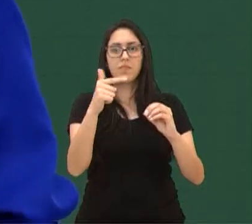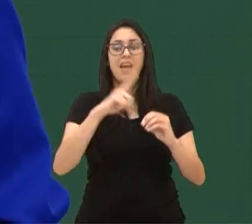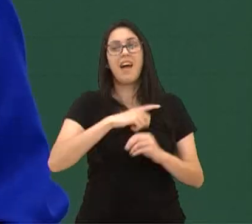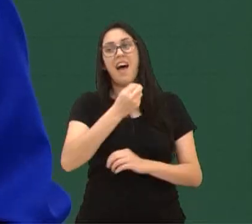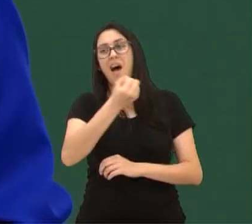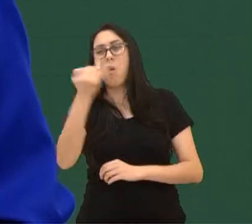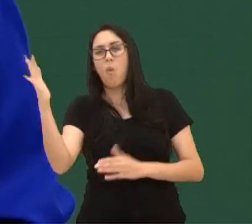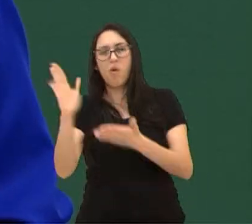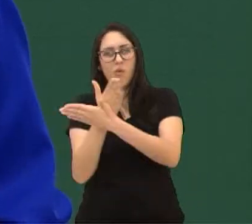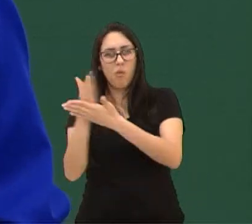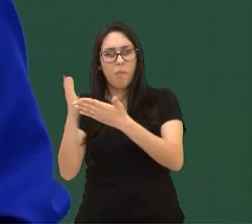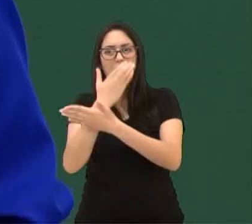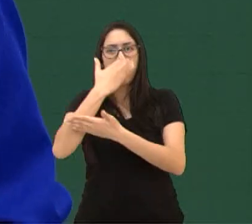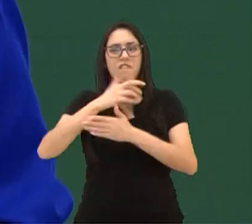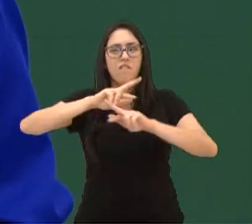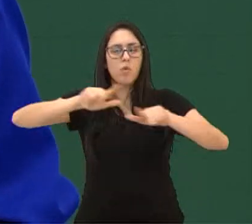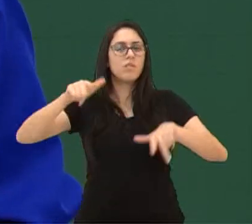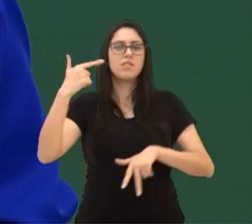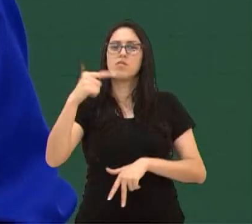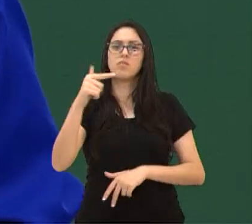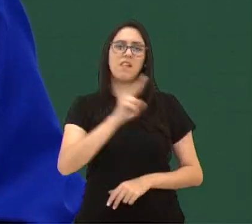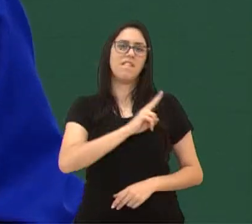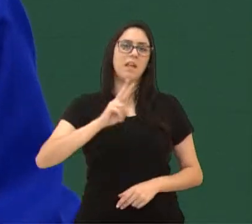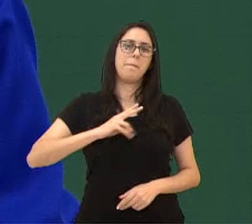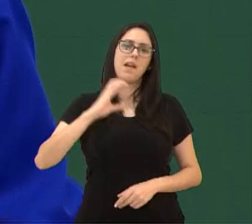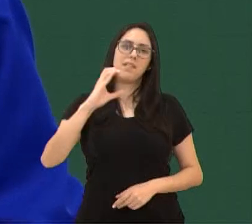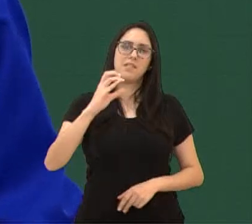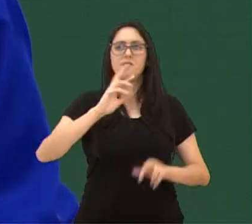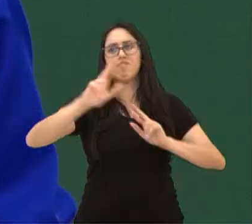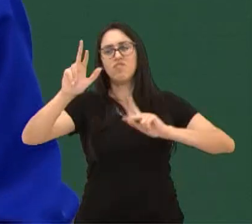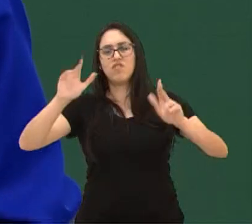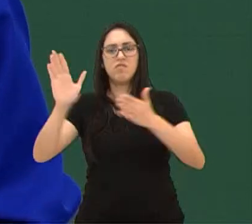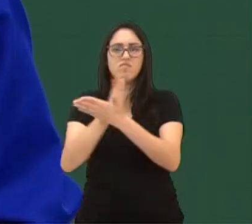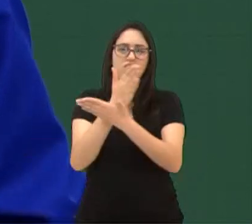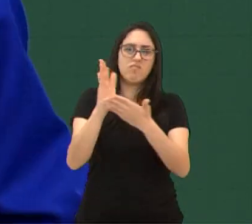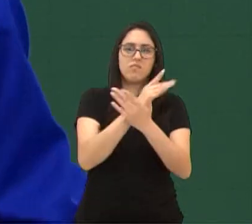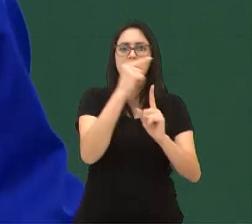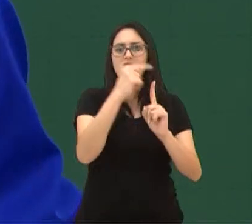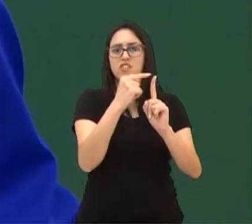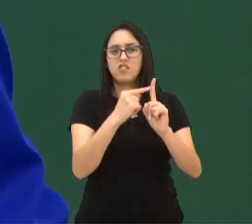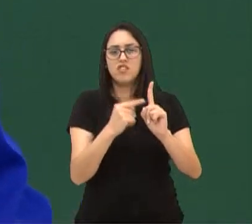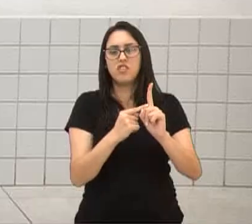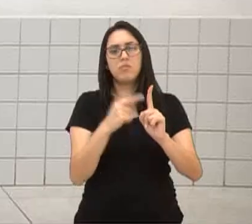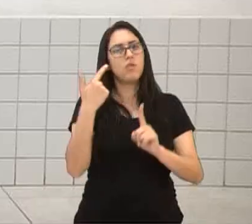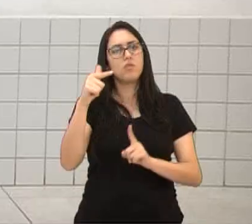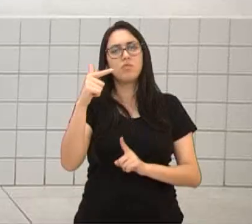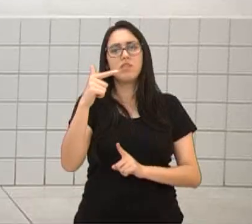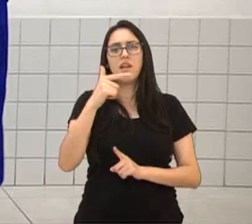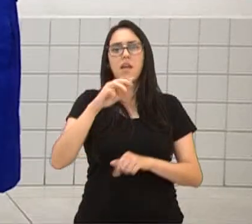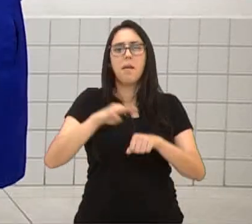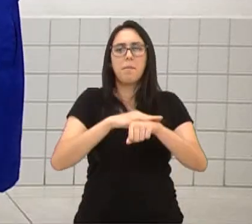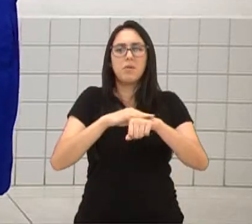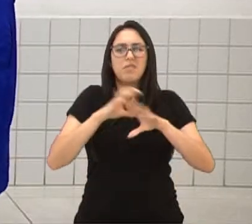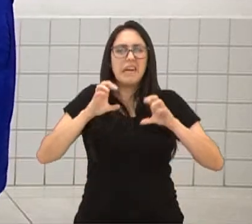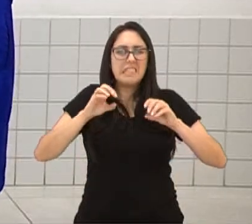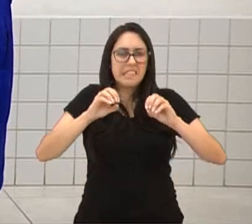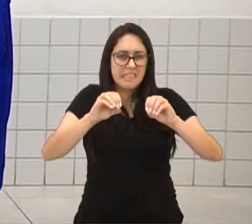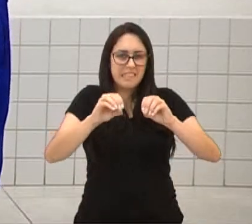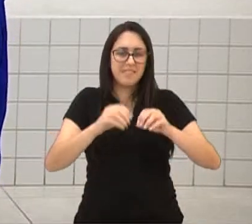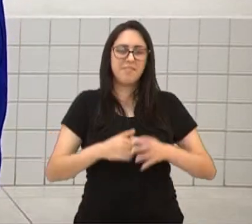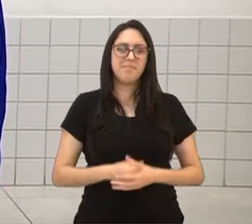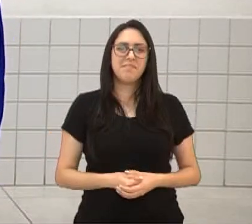metal, como ele é ácido, ele vai favorecer o processo da corrosão ali e da formação da ferrugem, né, Prof. Beth? Isso mesmo. Vamos